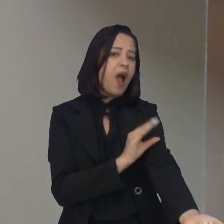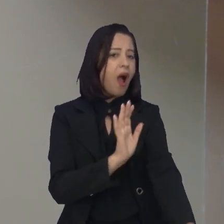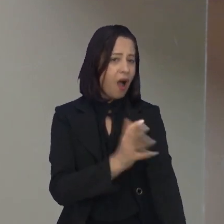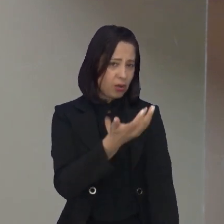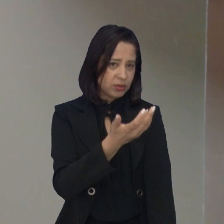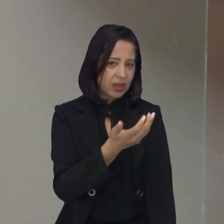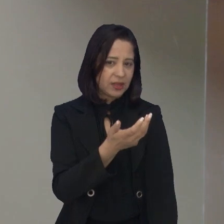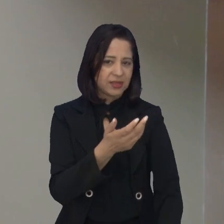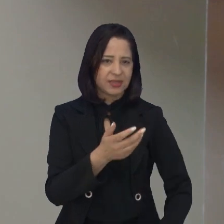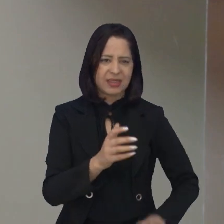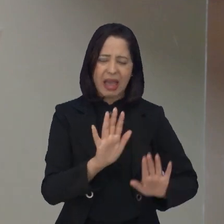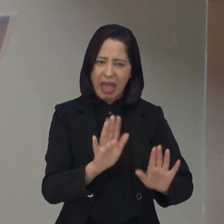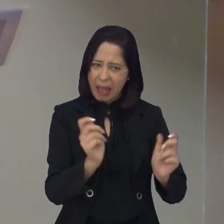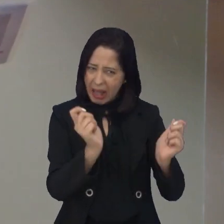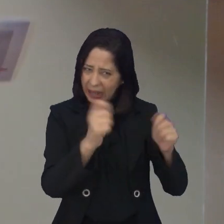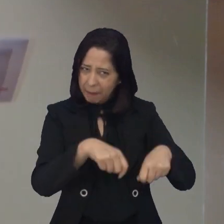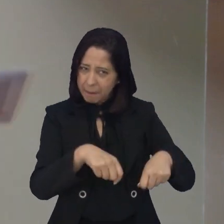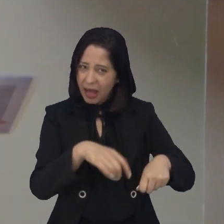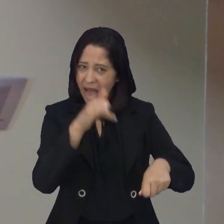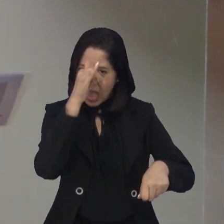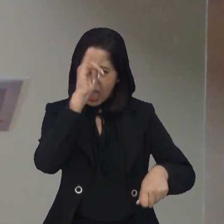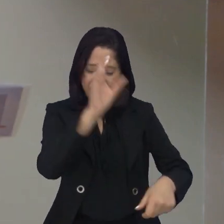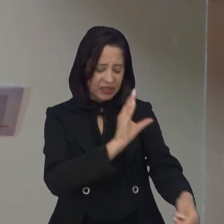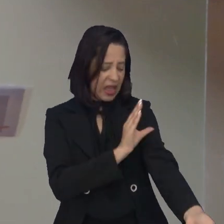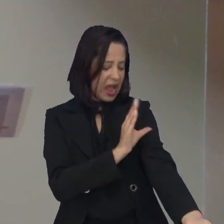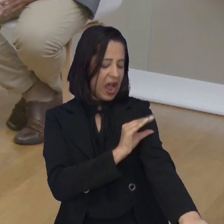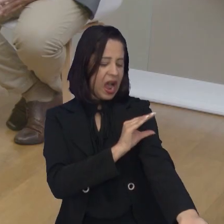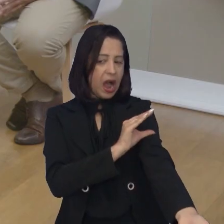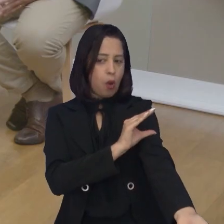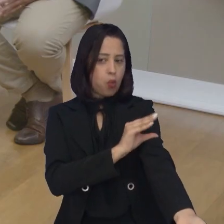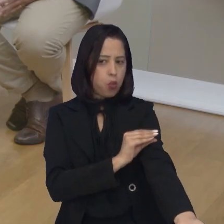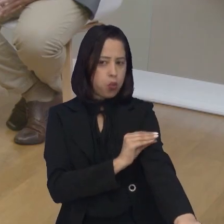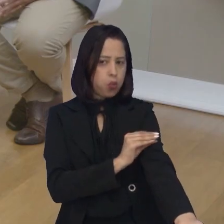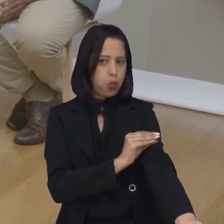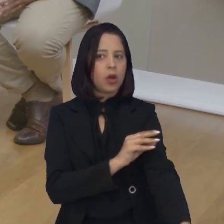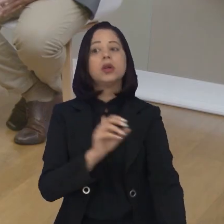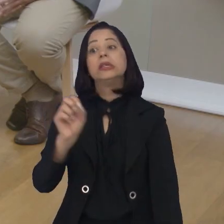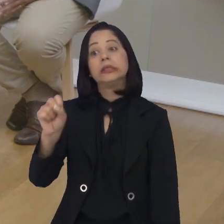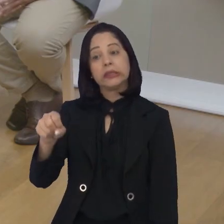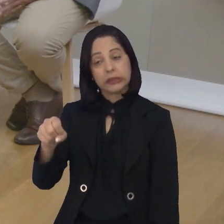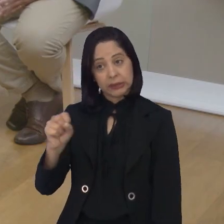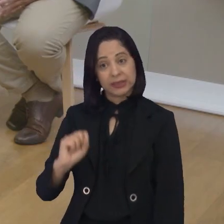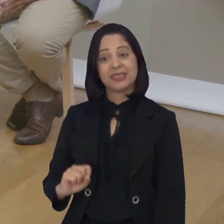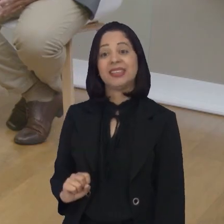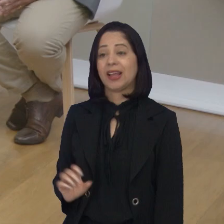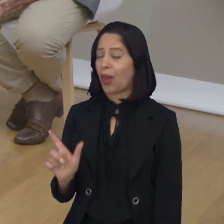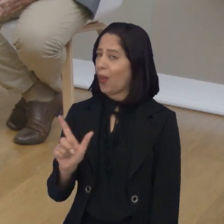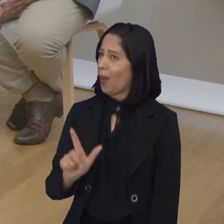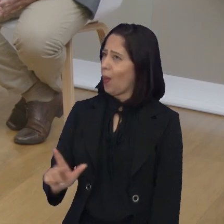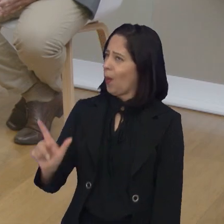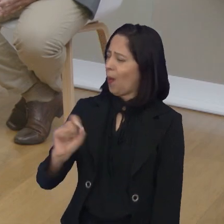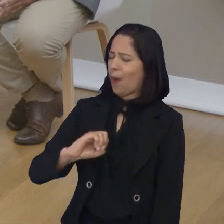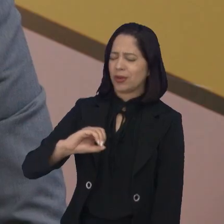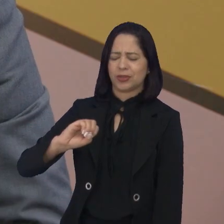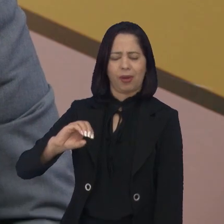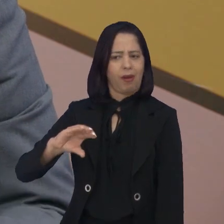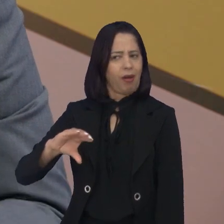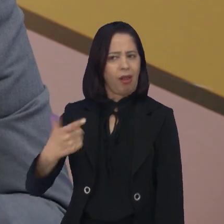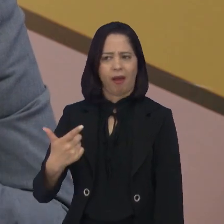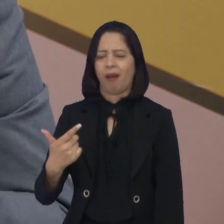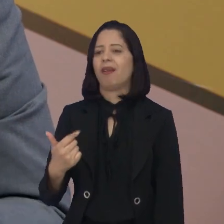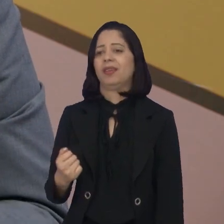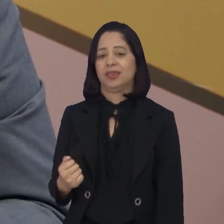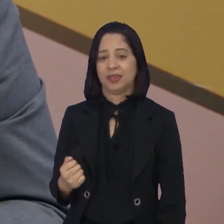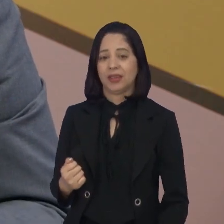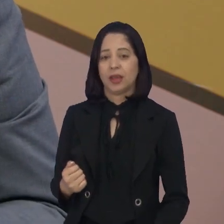É possível prevenir que essa musculatura não diminua? Claro, isso Ai, que bom. O que acontece